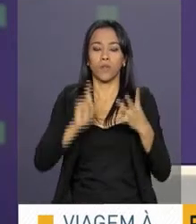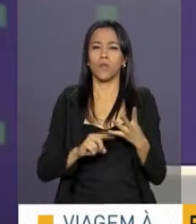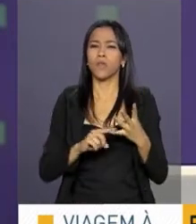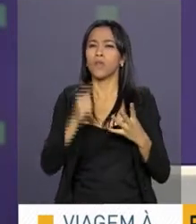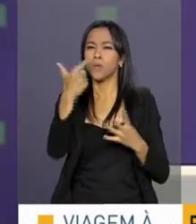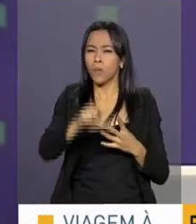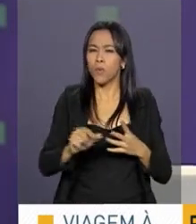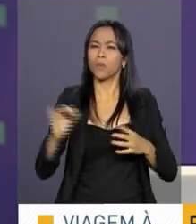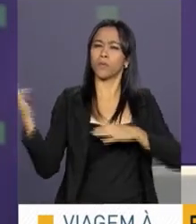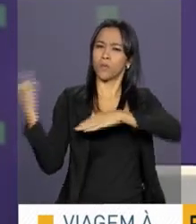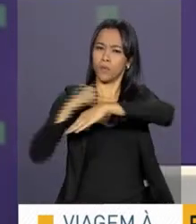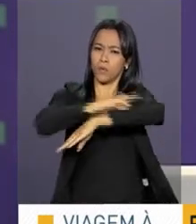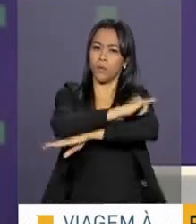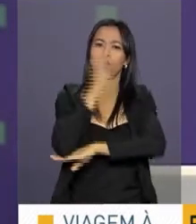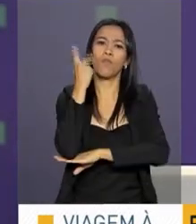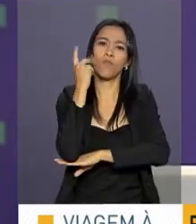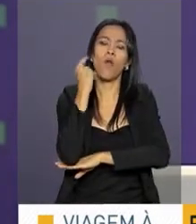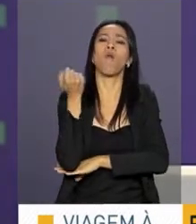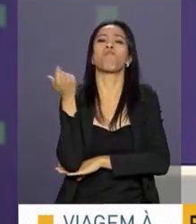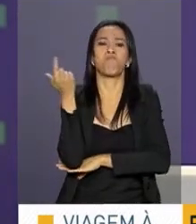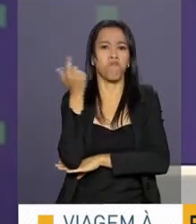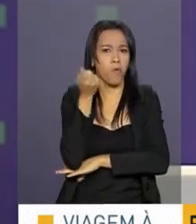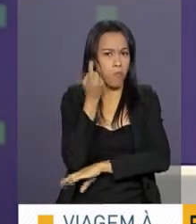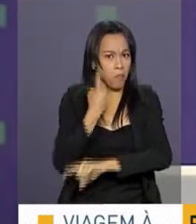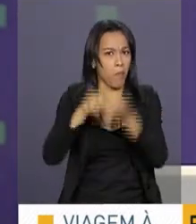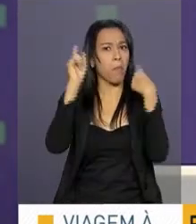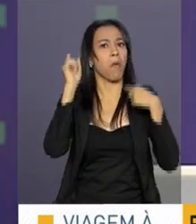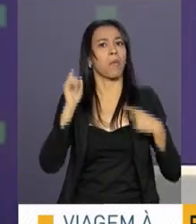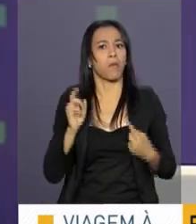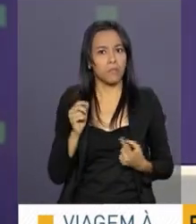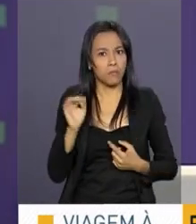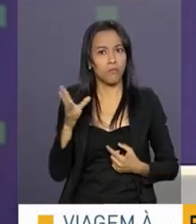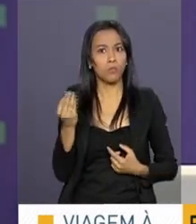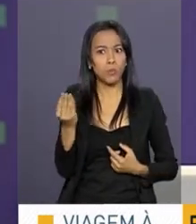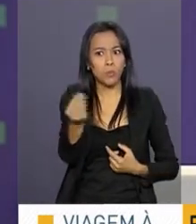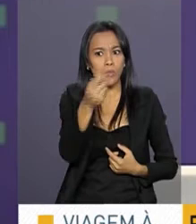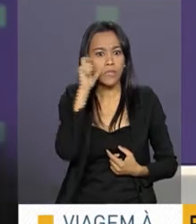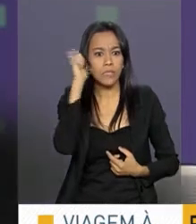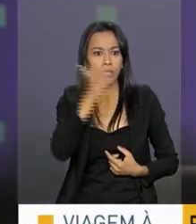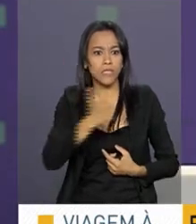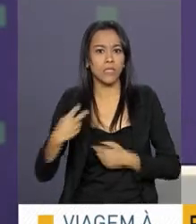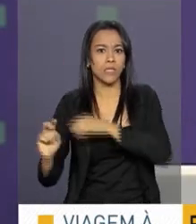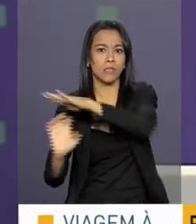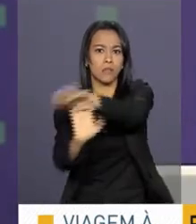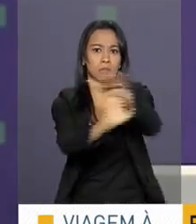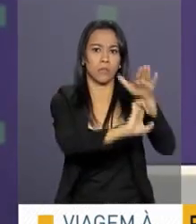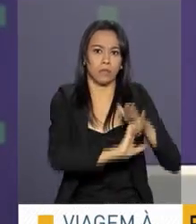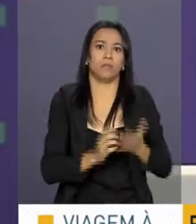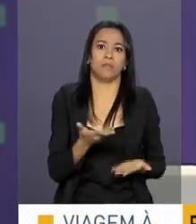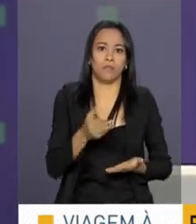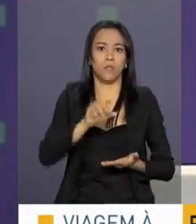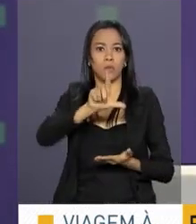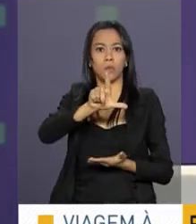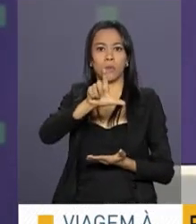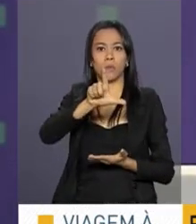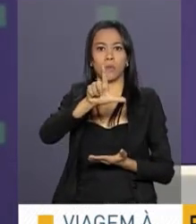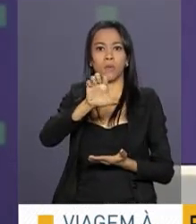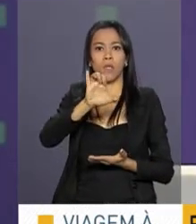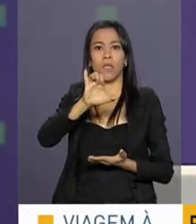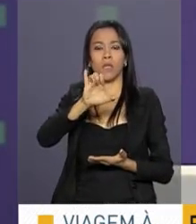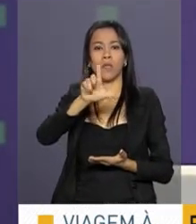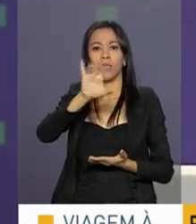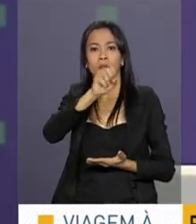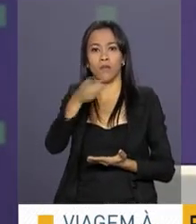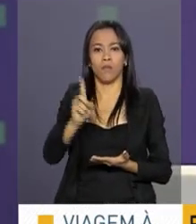E foram leilões com absoluto sucesso e muito interesse do investidor internacional. E ao contrário